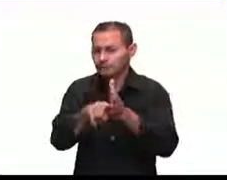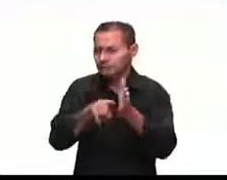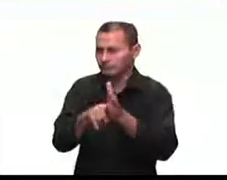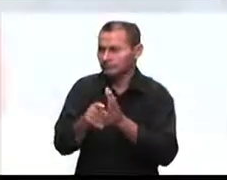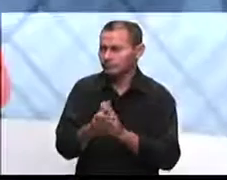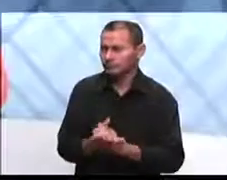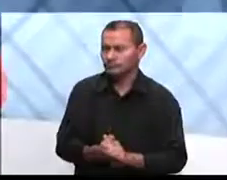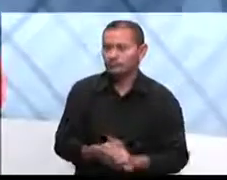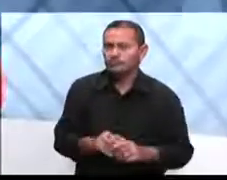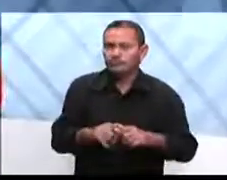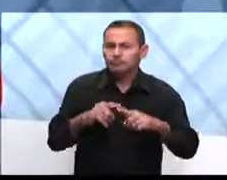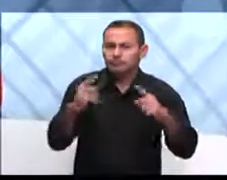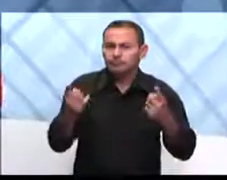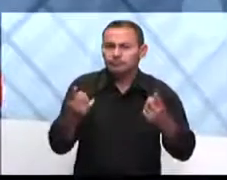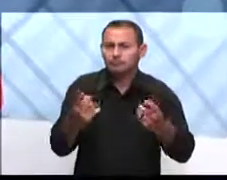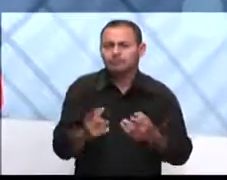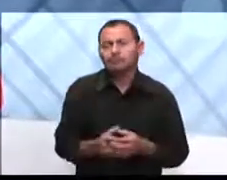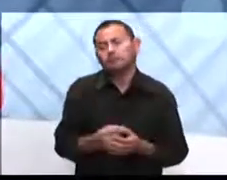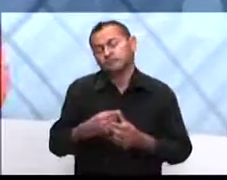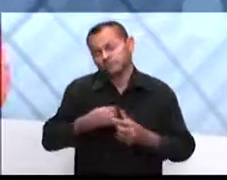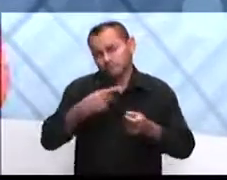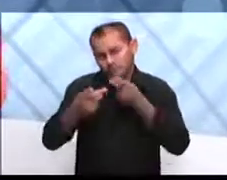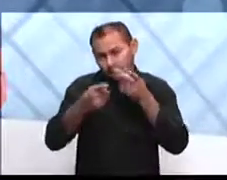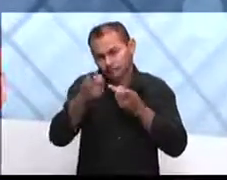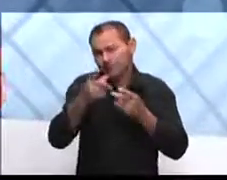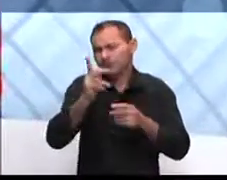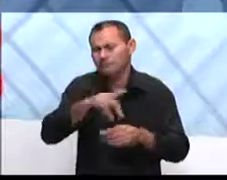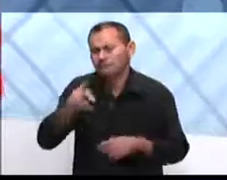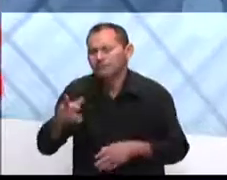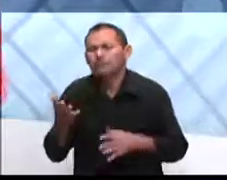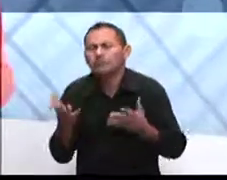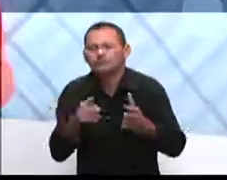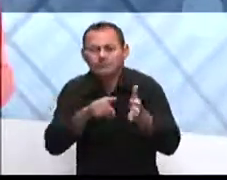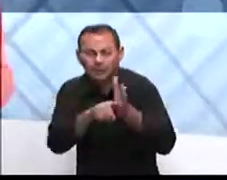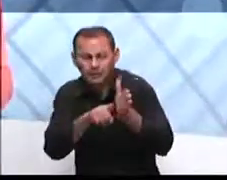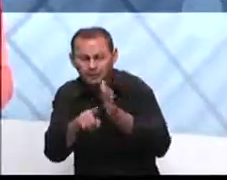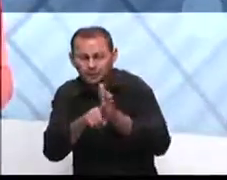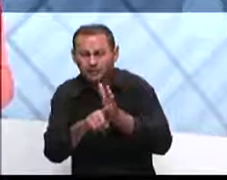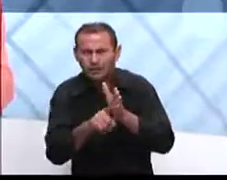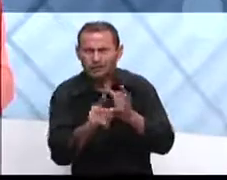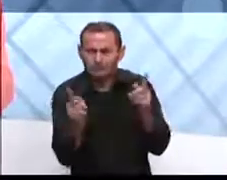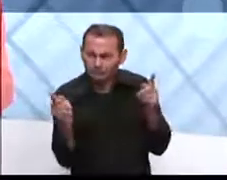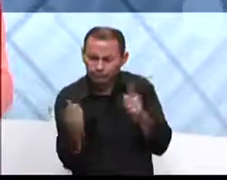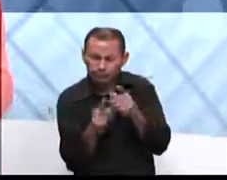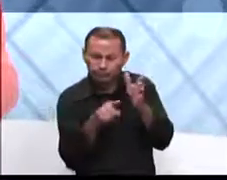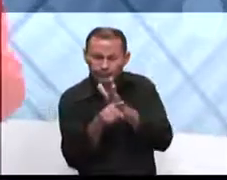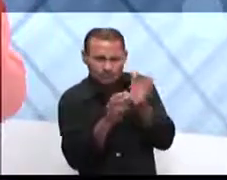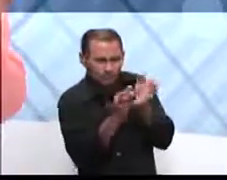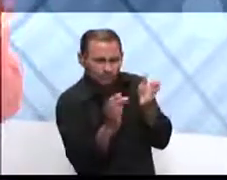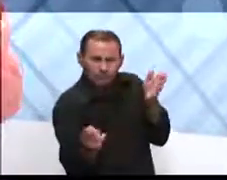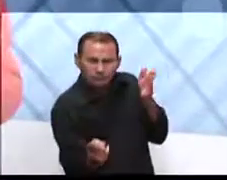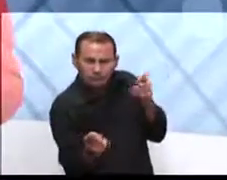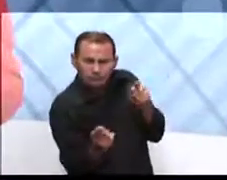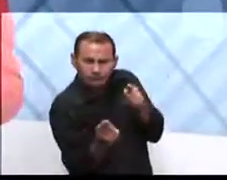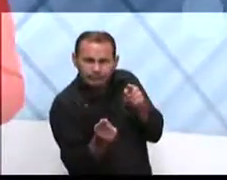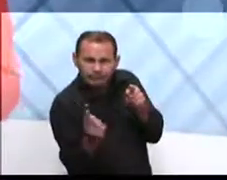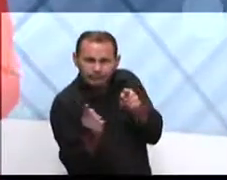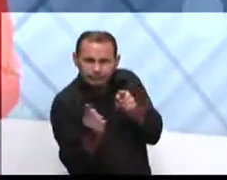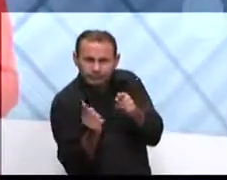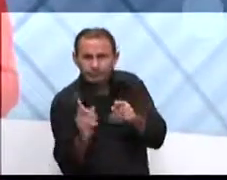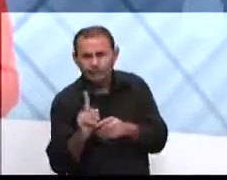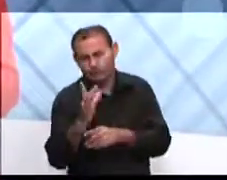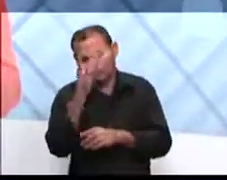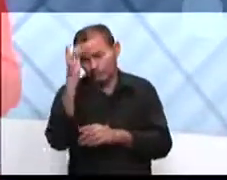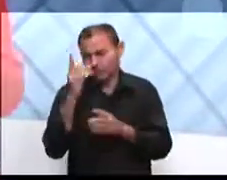questionário, mas, né, aquilo que eu falo, falou assim, mas professora, o questionário não tá muito curtinho? Não, pessoal, eu só coloquei ali algumas